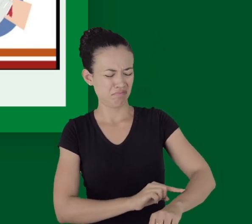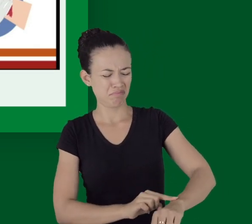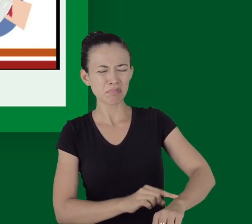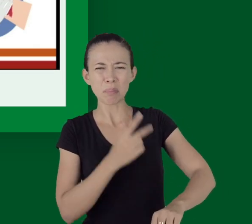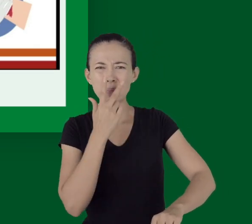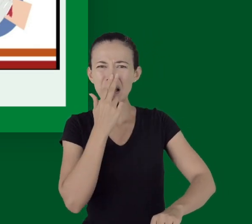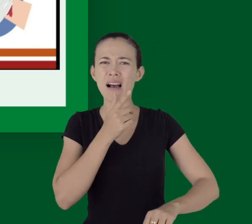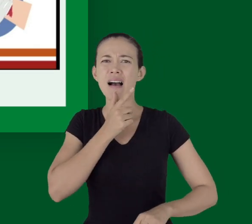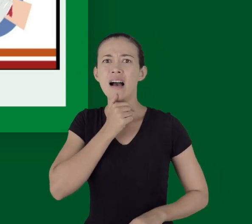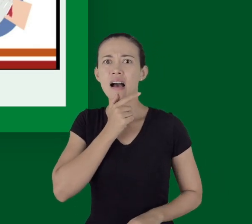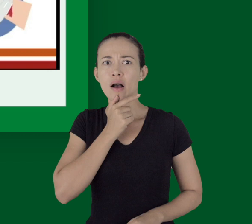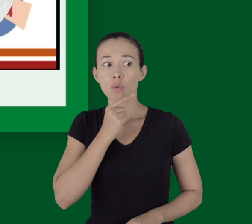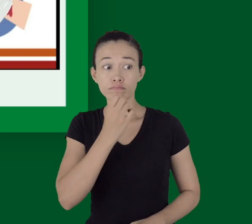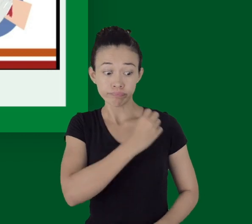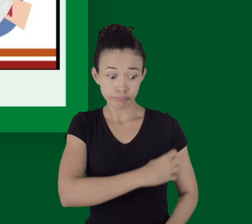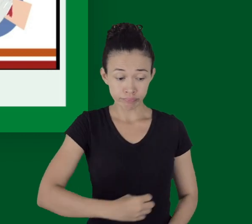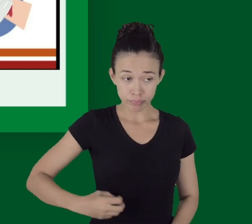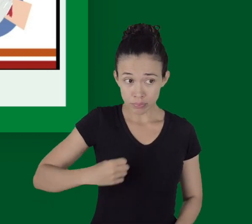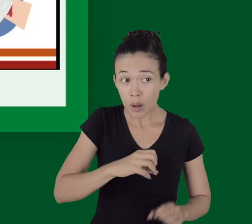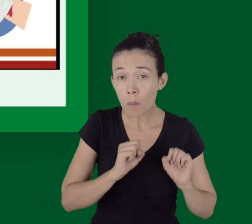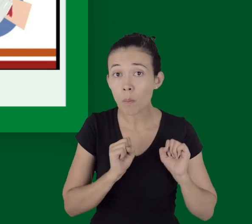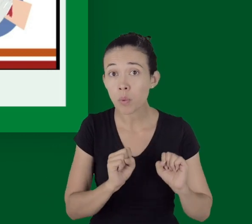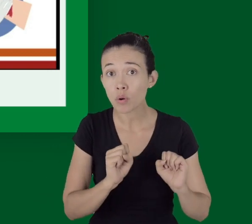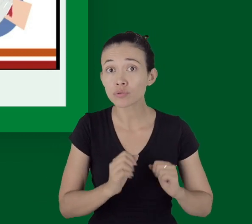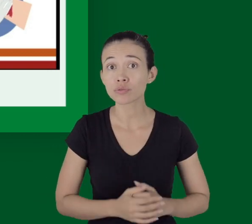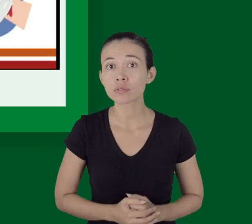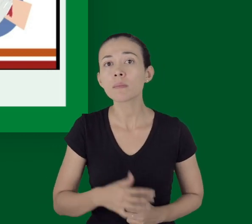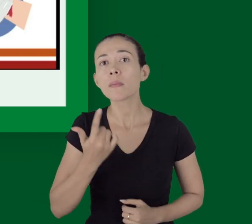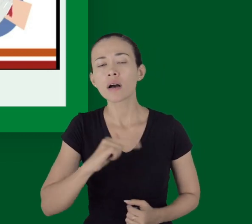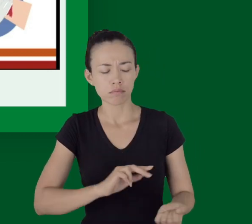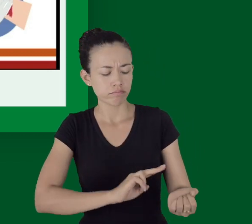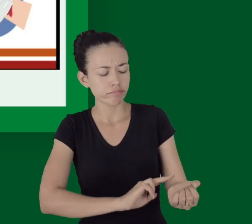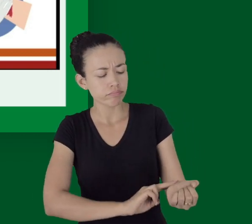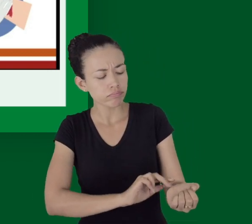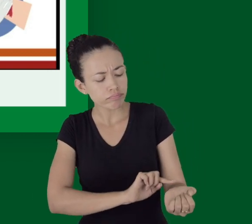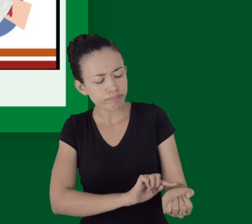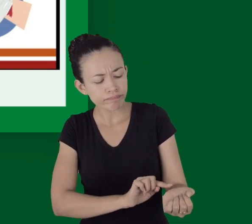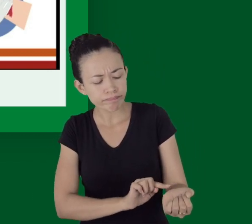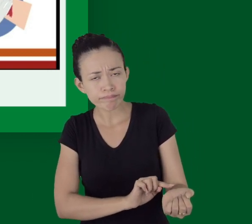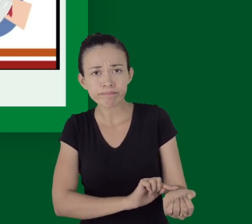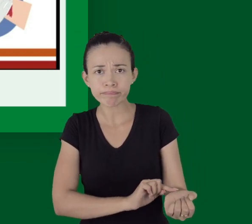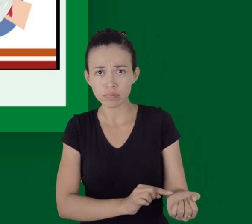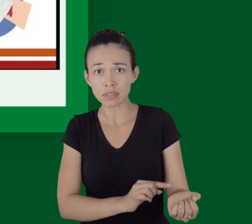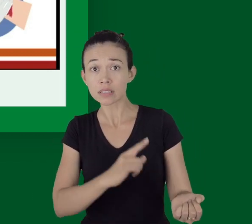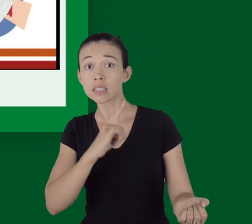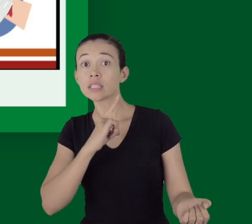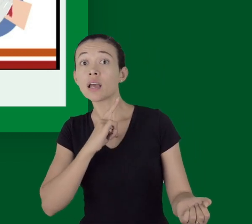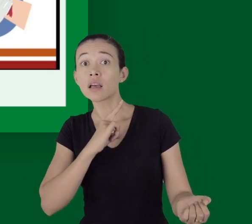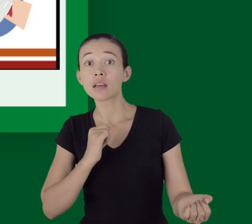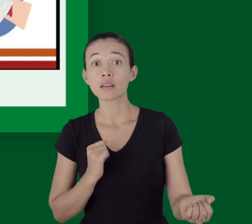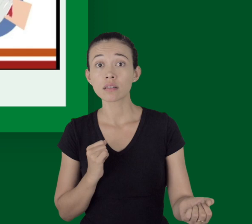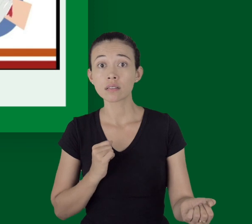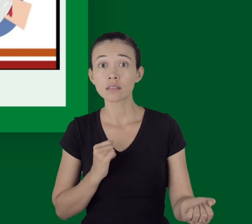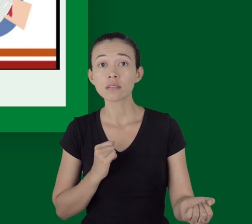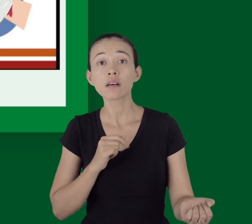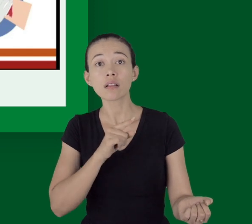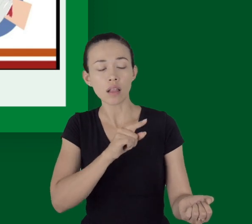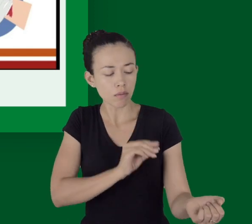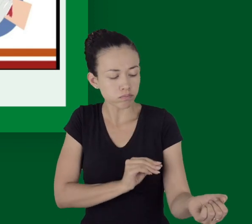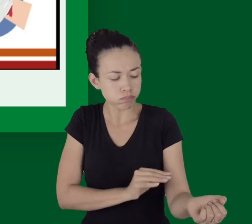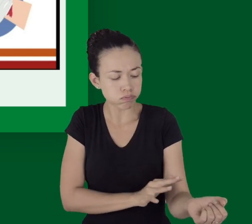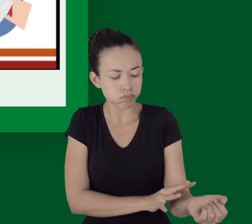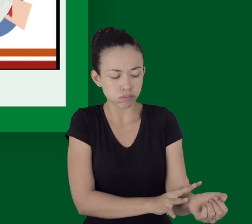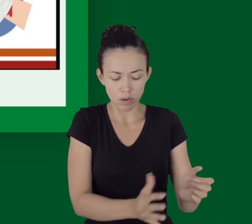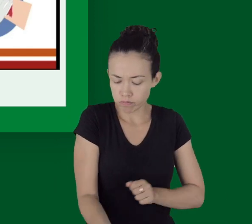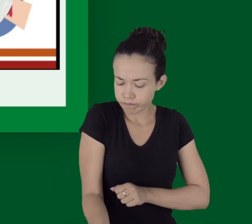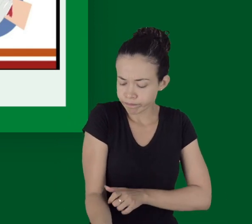eu qualifico, ele está cheio, está filiforme, como que está esse pulso? Enchimento capilar, que às vezes passa desapercebido, detalhe importante